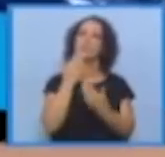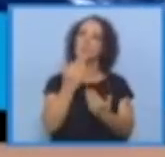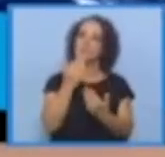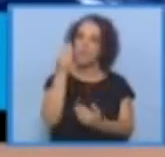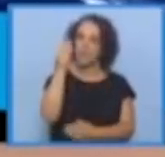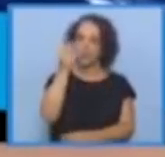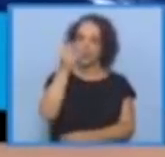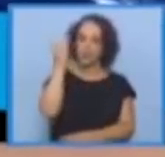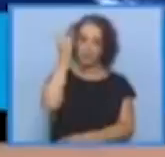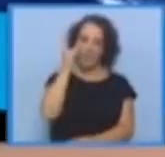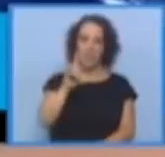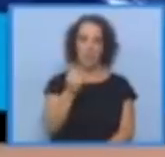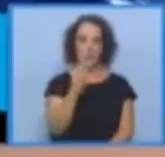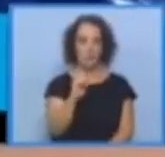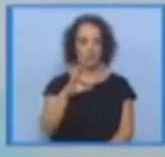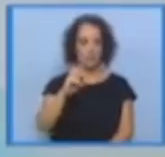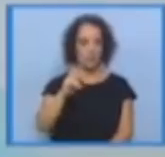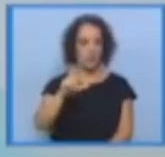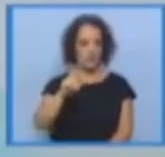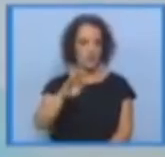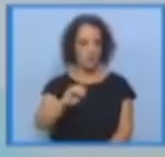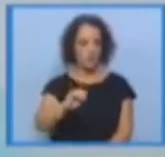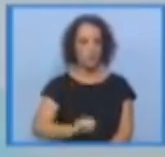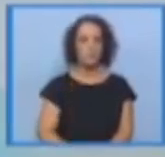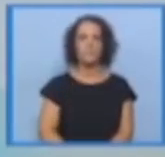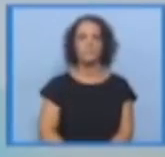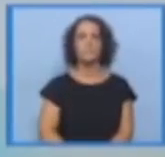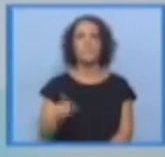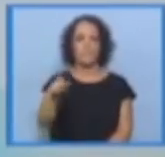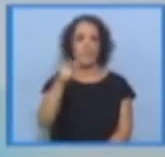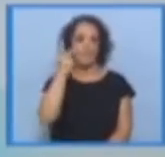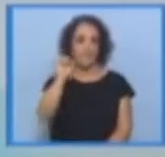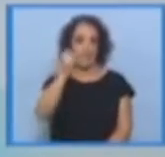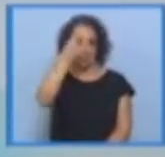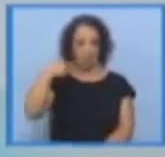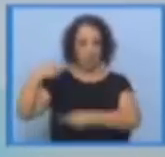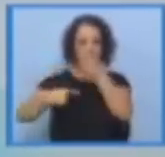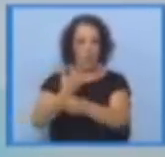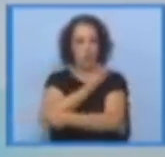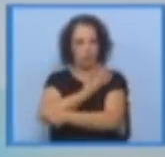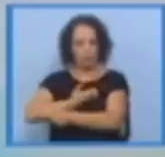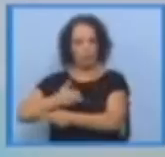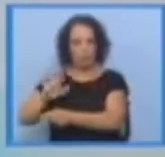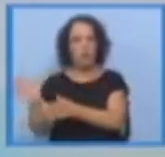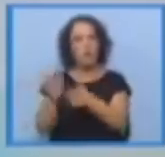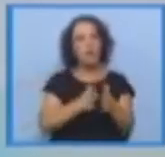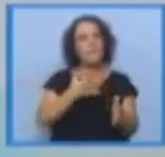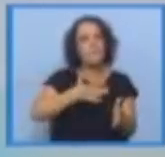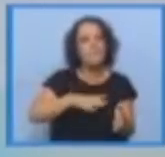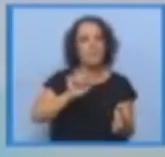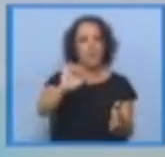neste programa. E antes de irmos ao seu percurso de vida, gostava de que partilhasse